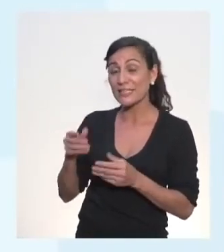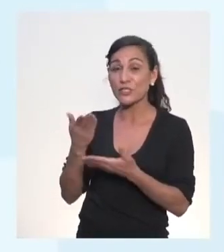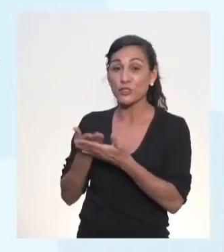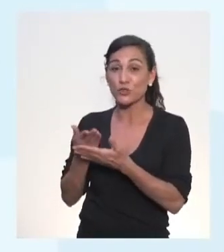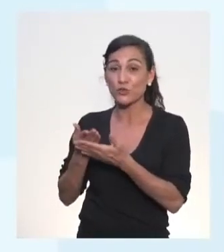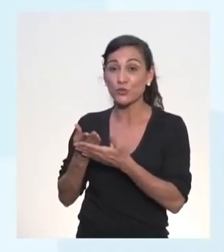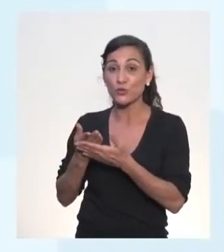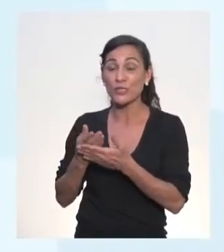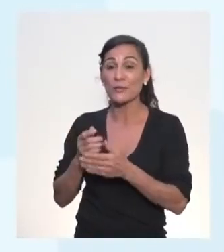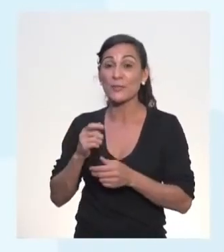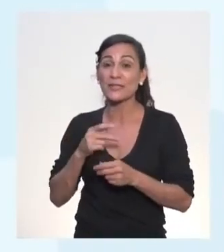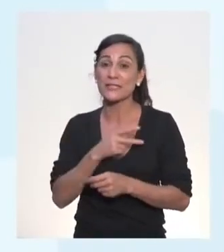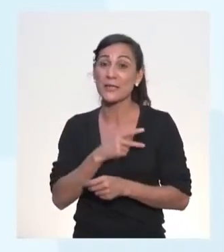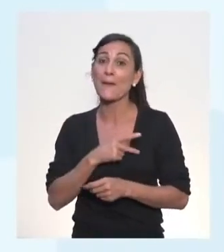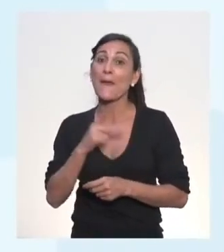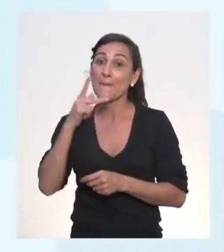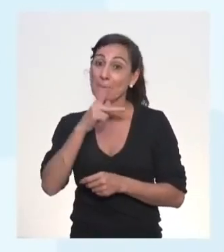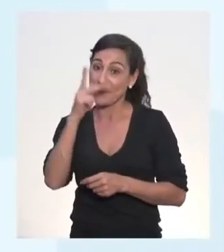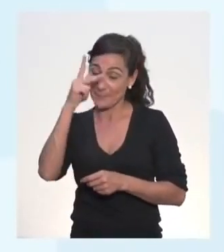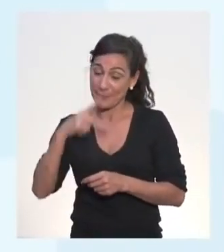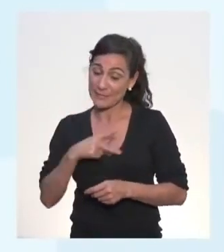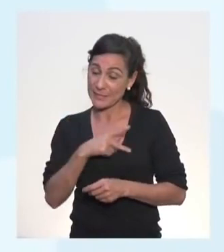enredo. E, aliás, esse é o resumo